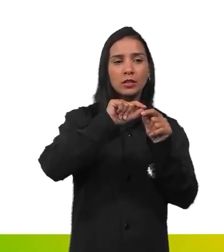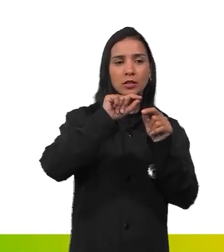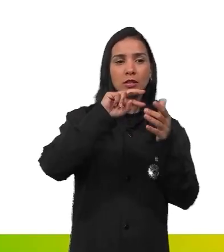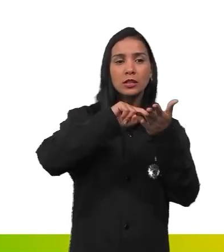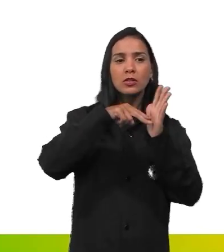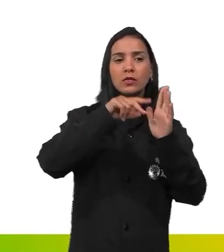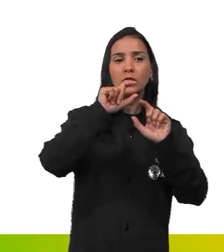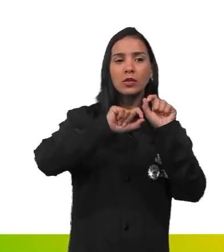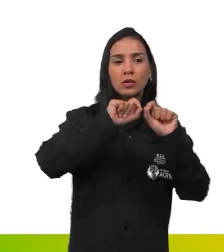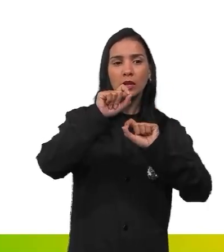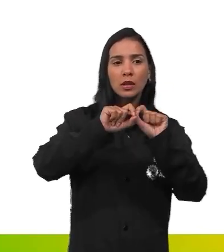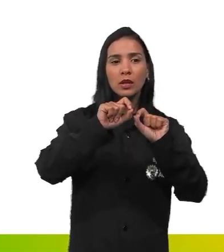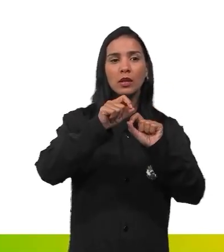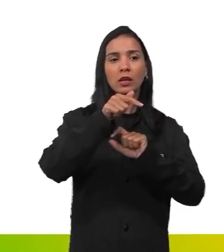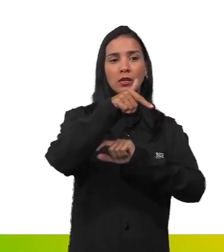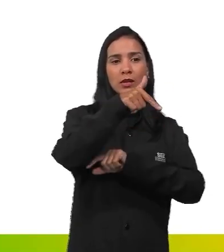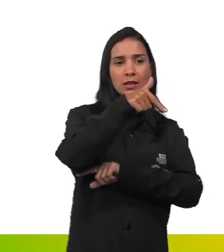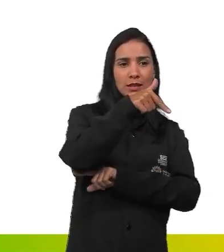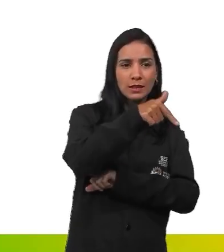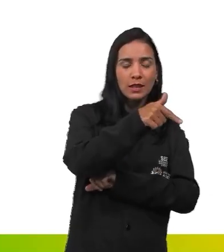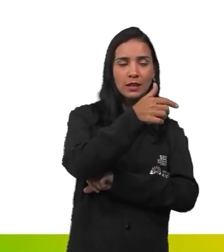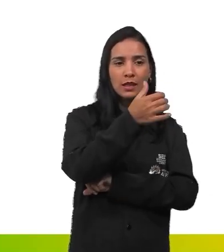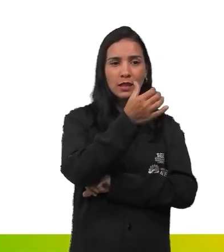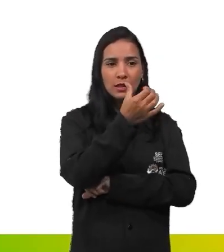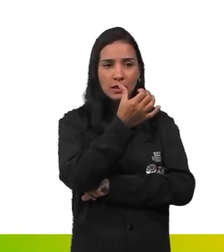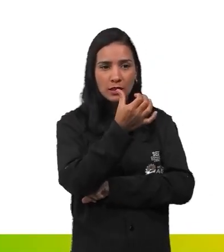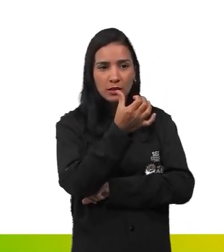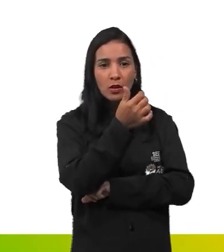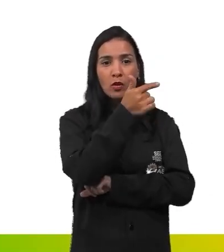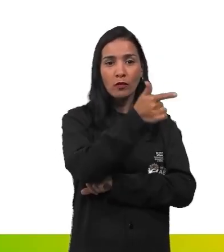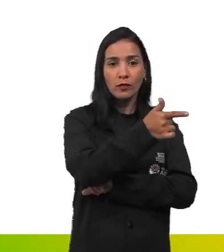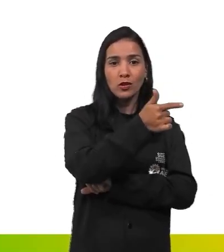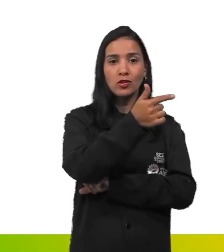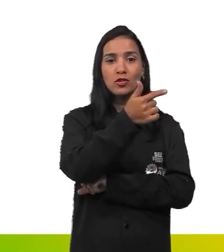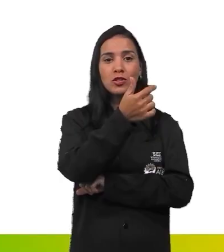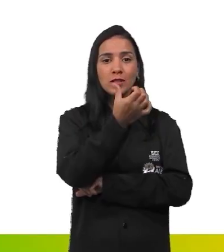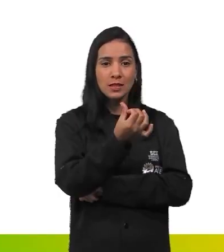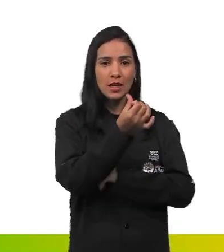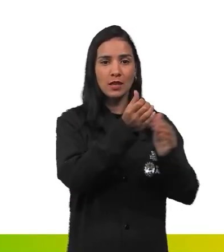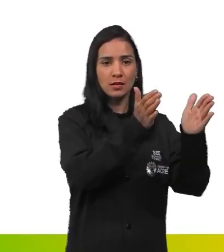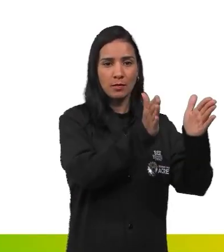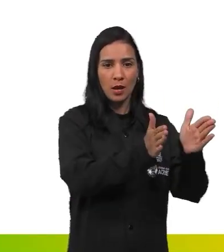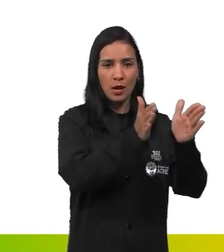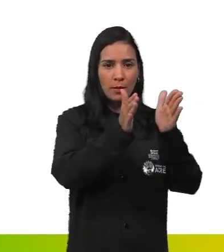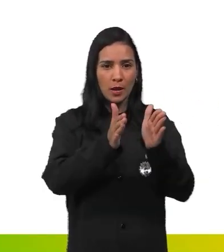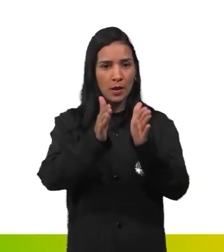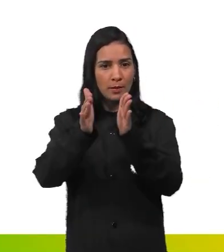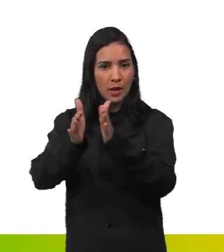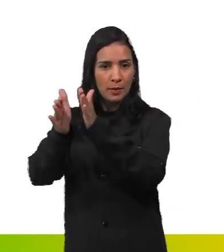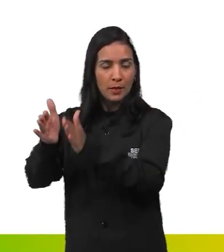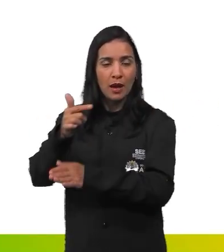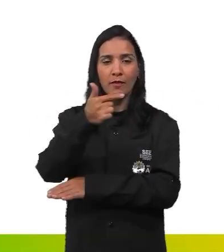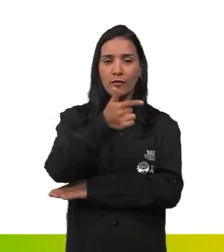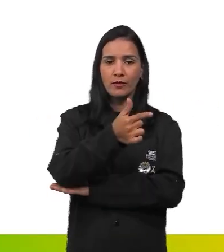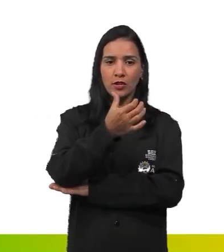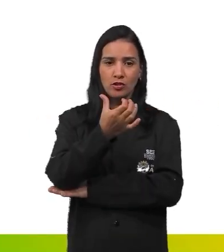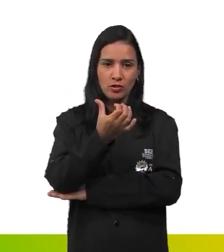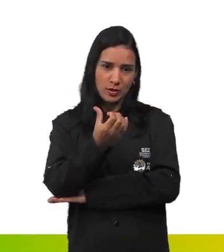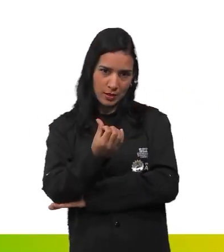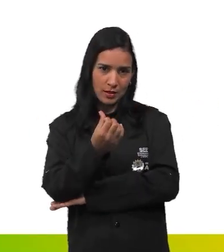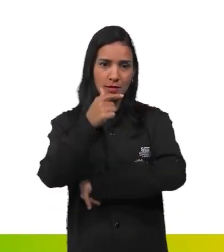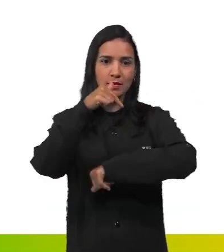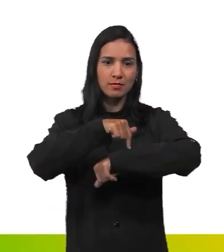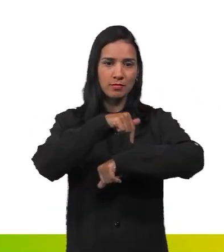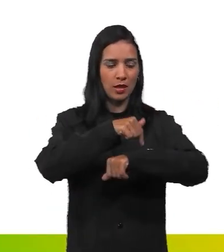Se você não quisesse resolver assim, não tivesse percebido que 76 está sendo retirado uma determinada quantidade de vezes, aí